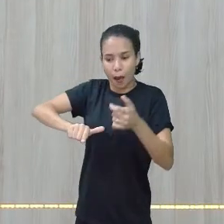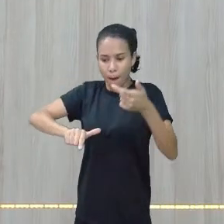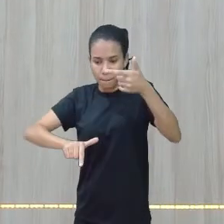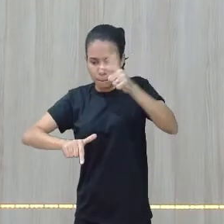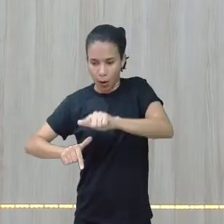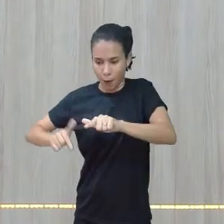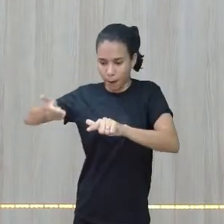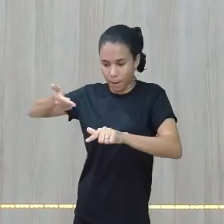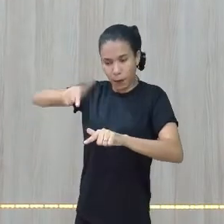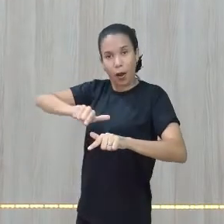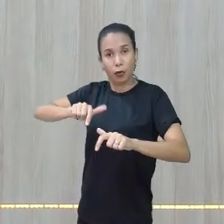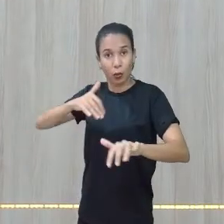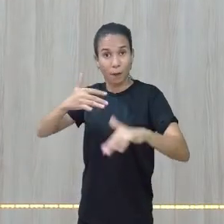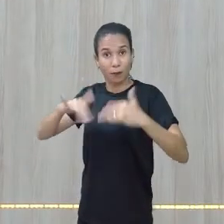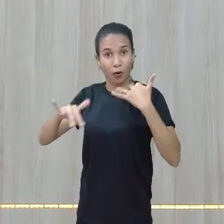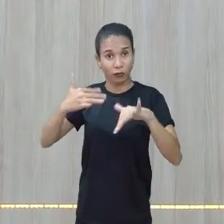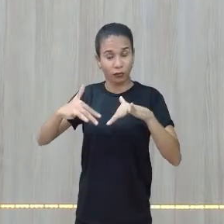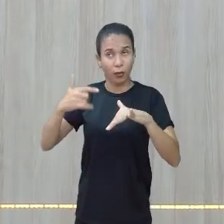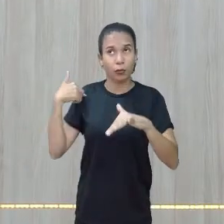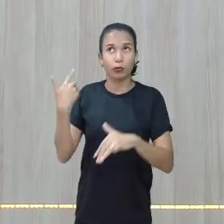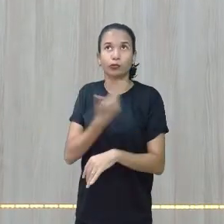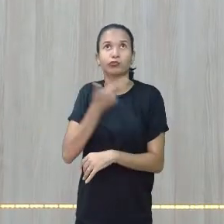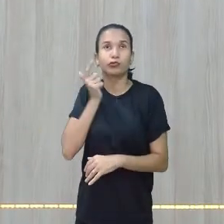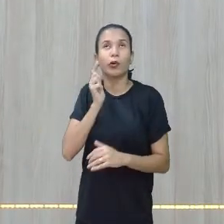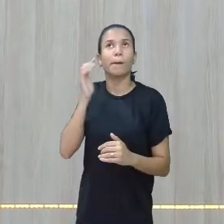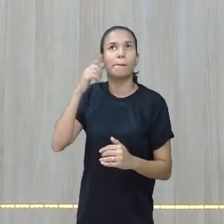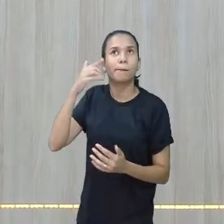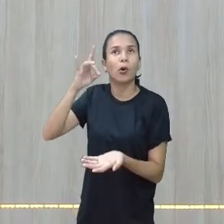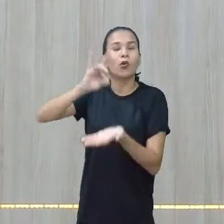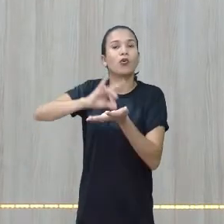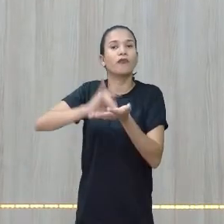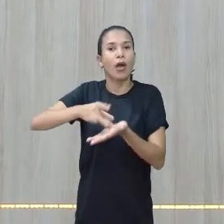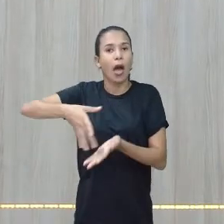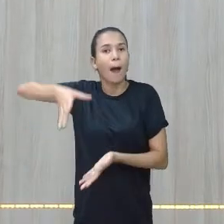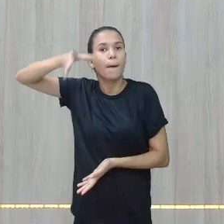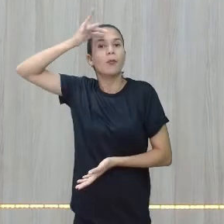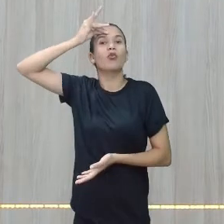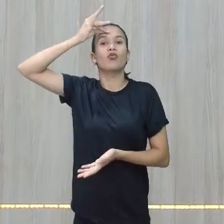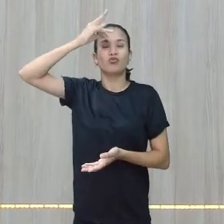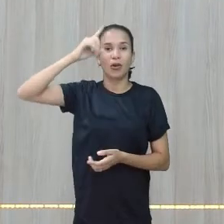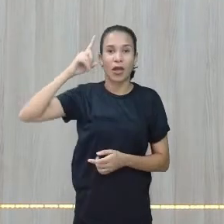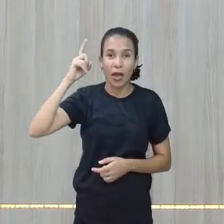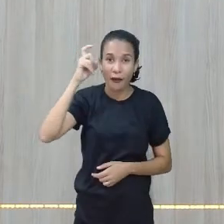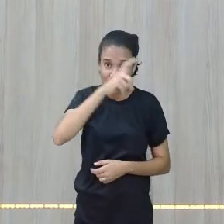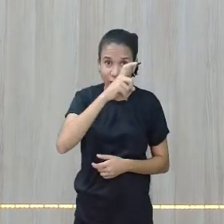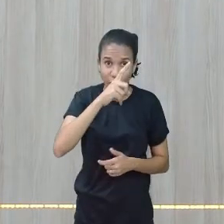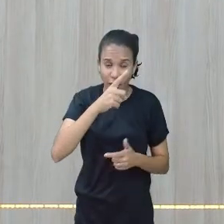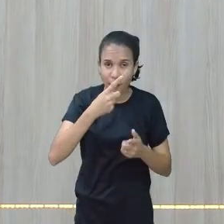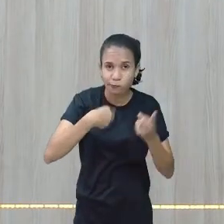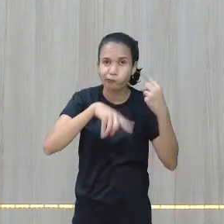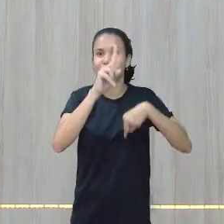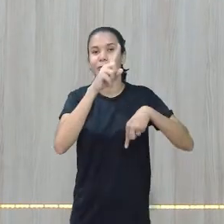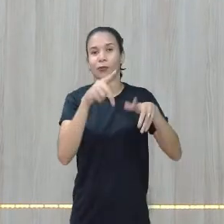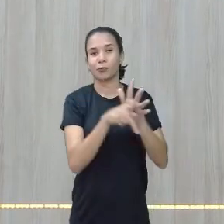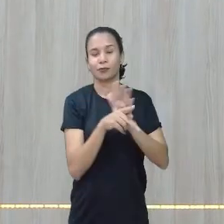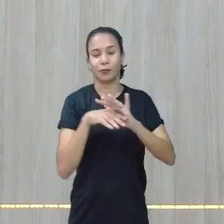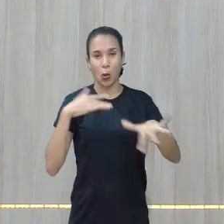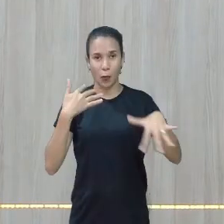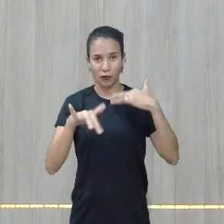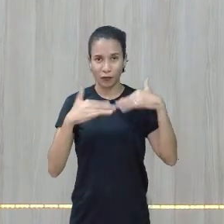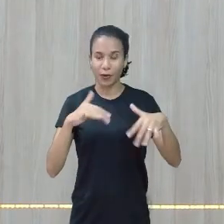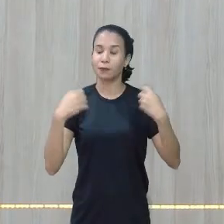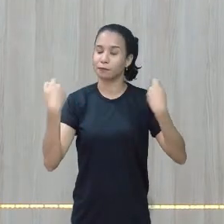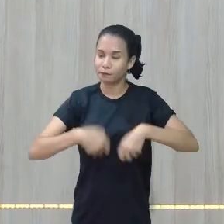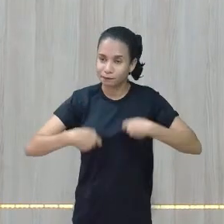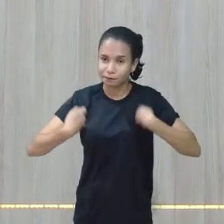condutas motoras, que fazem com que eles superem, de verdade, as dificuldades na questão da motricidade. Então,